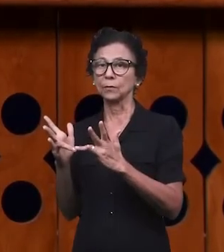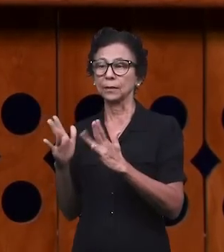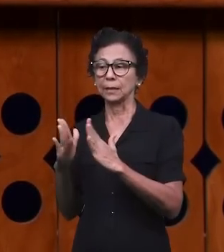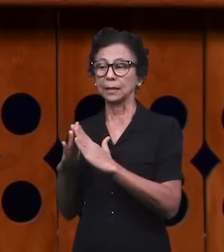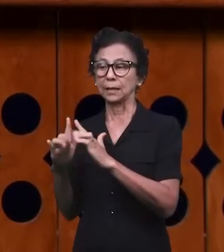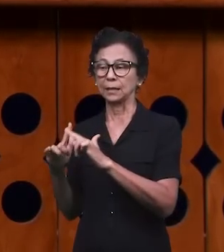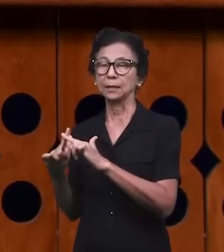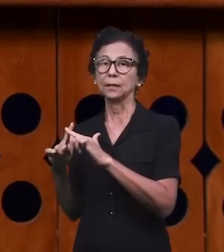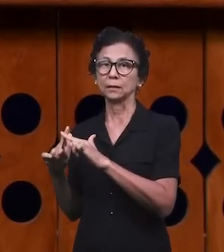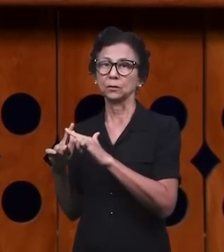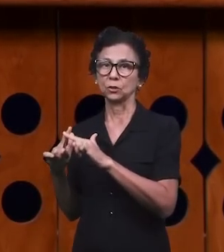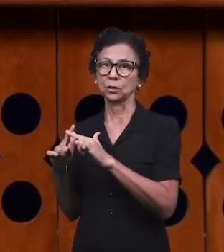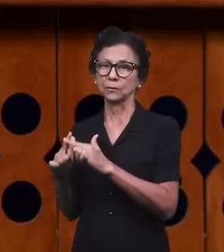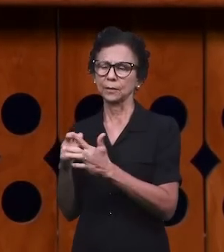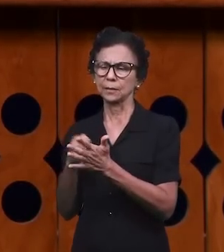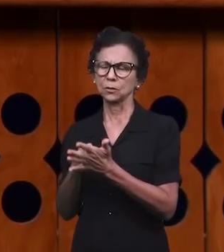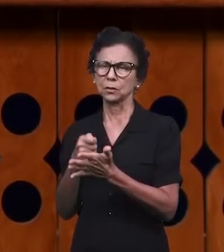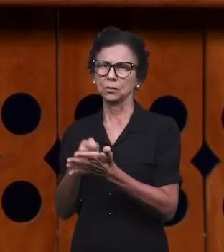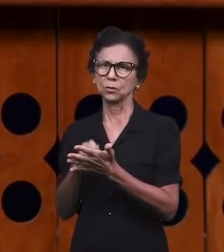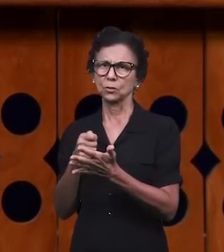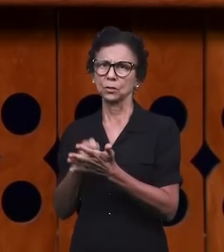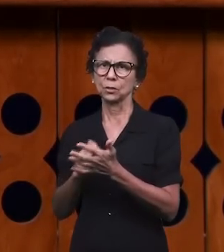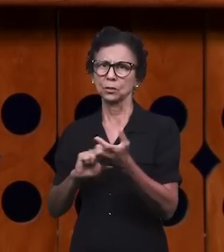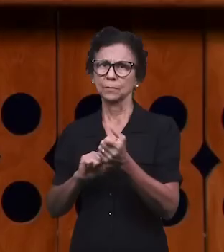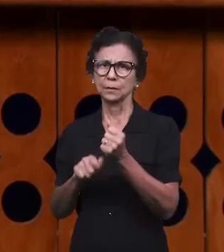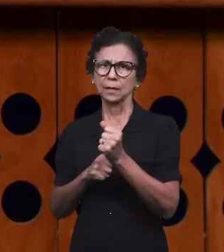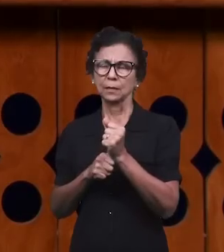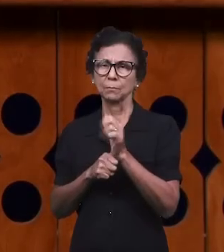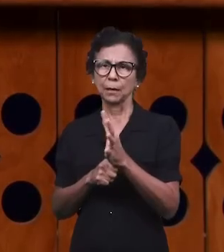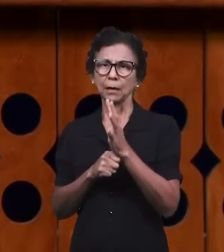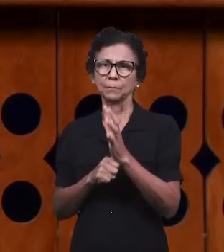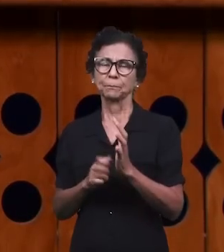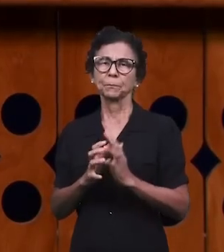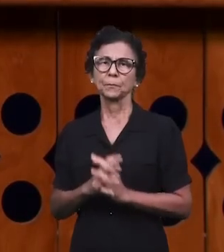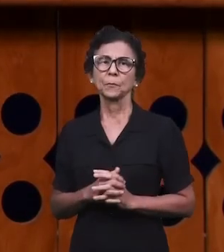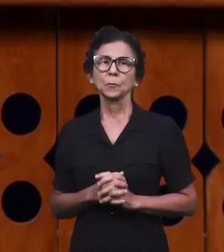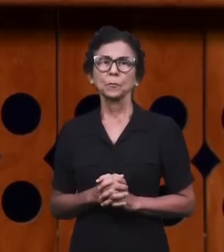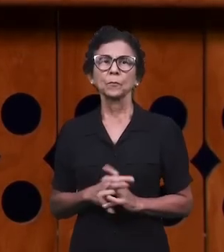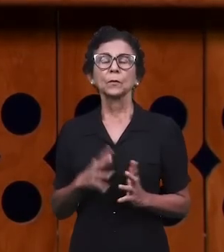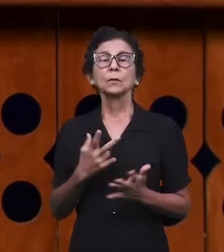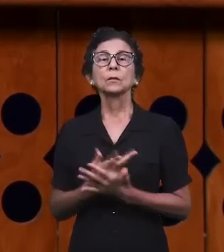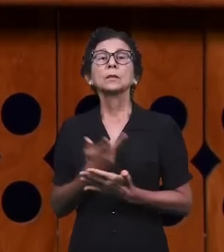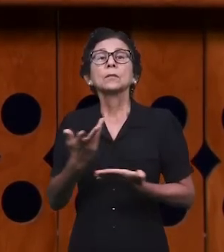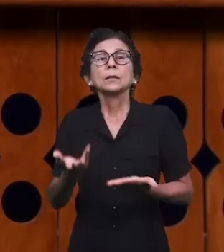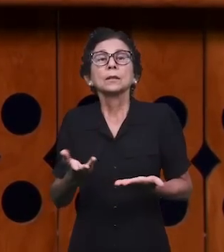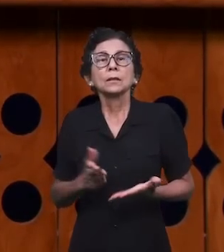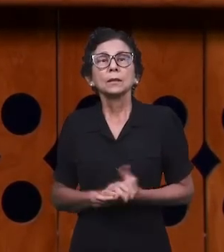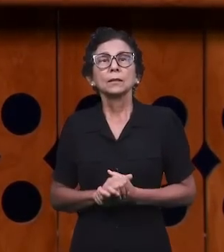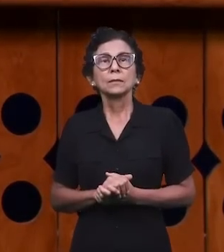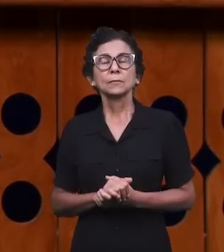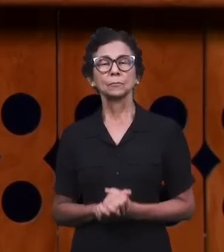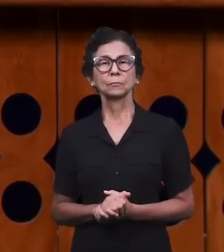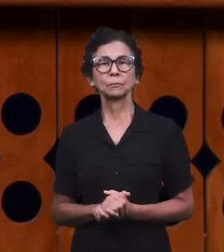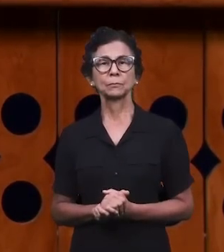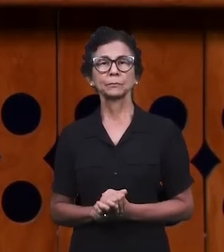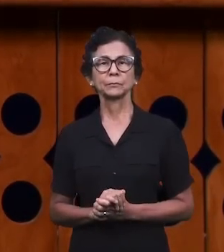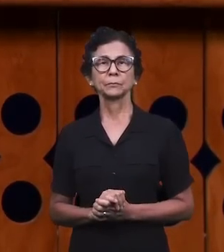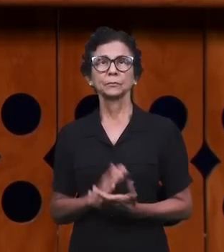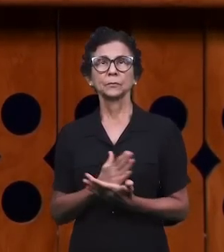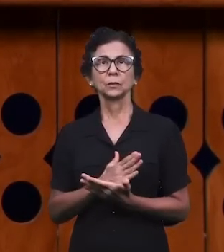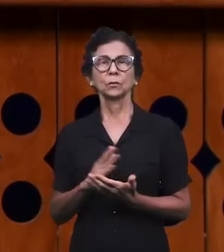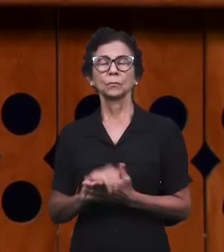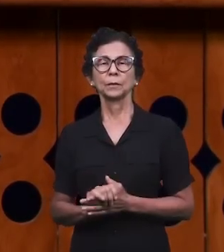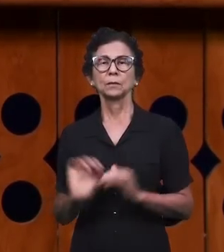insistir e vai descobrir. Então, quando isso acontece, nós vamos entrar para a festa